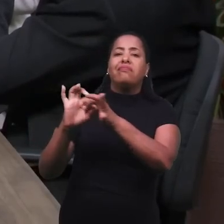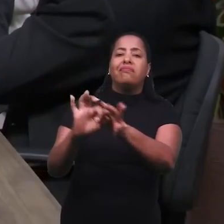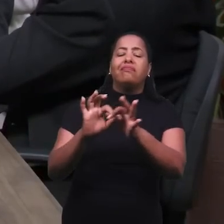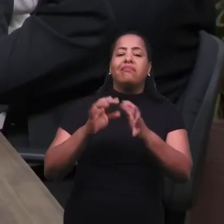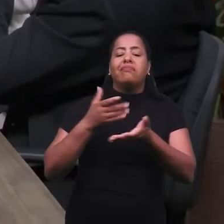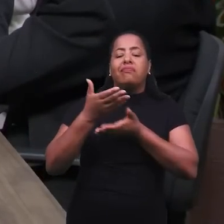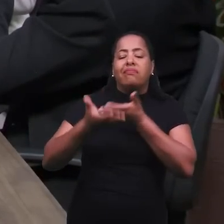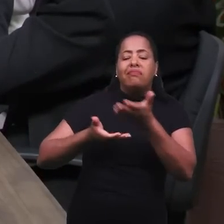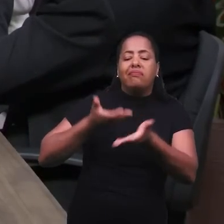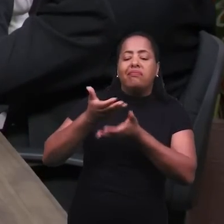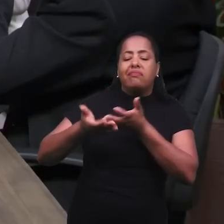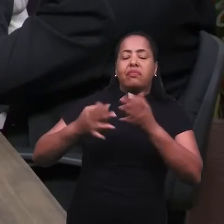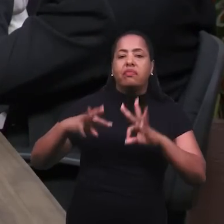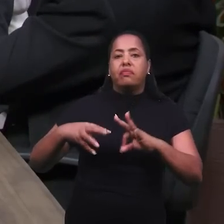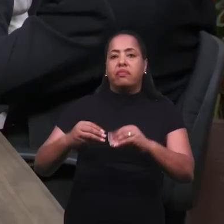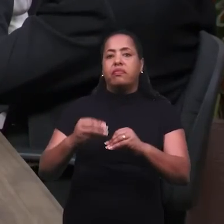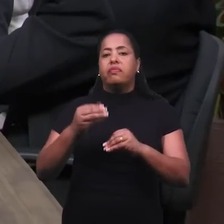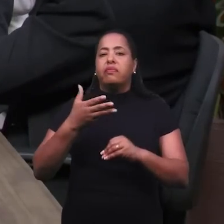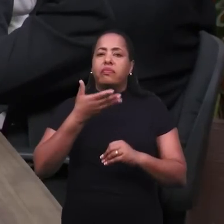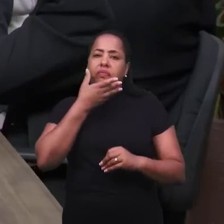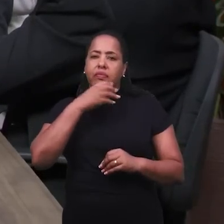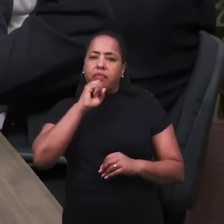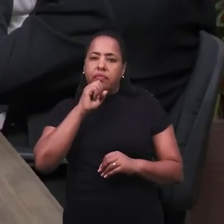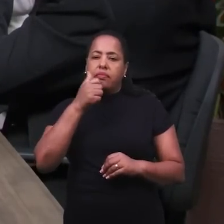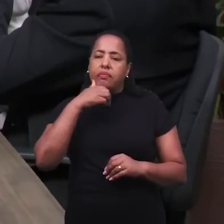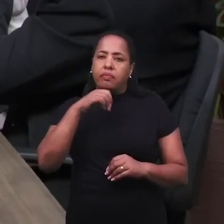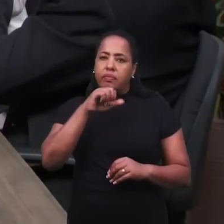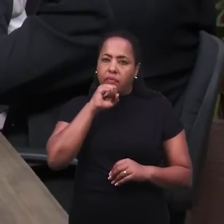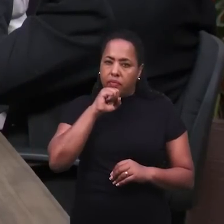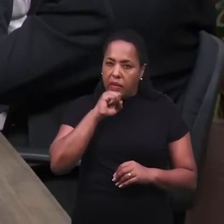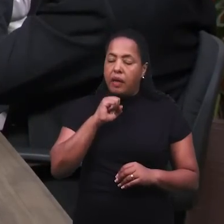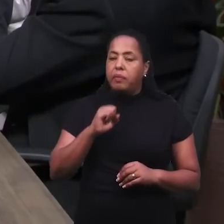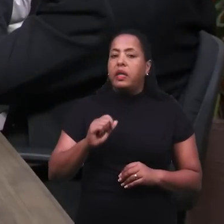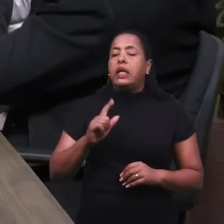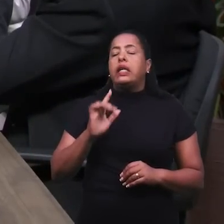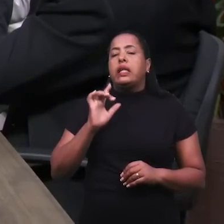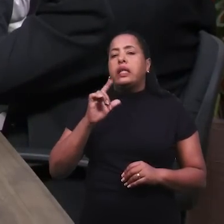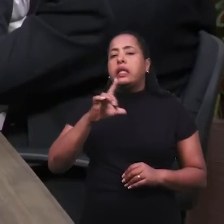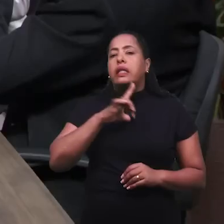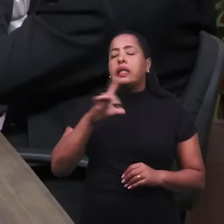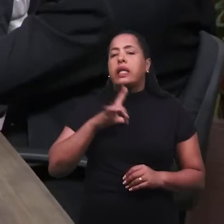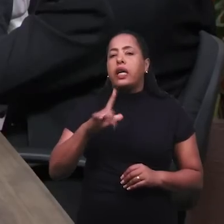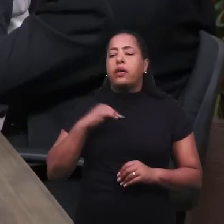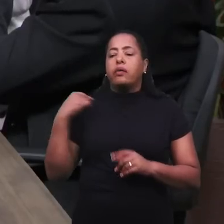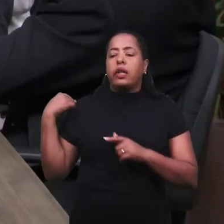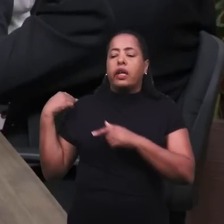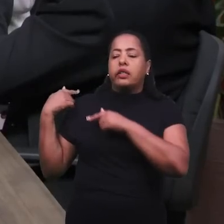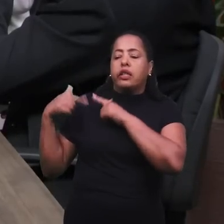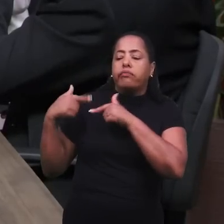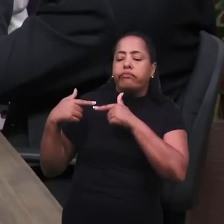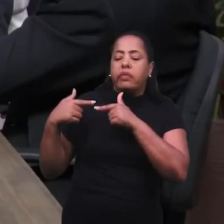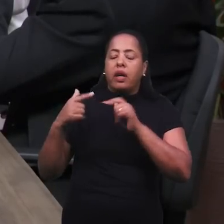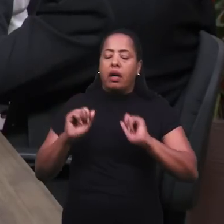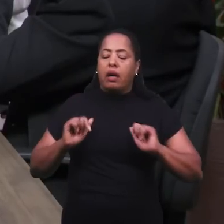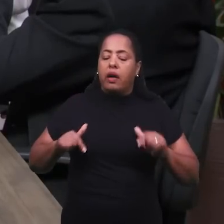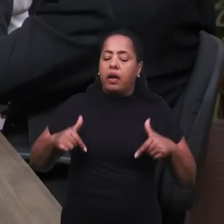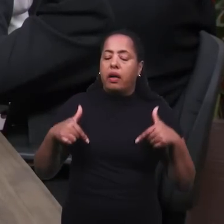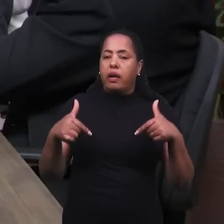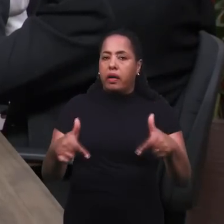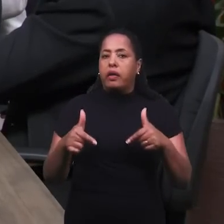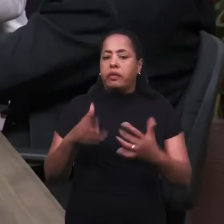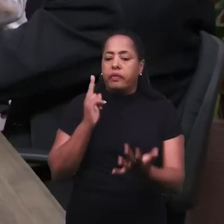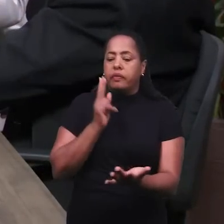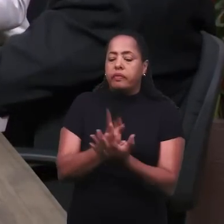obviamente que todo pai ele tem, até de maneira instintiva, a ação